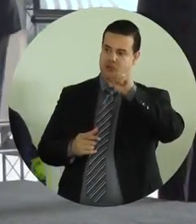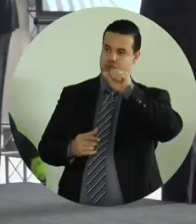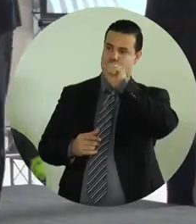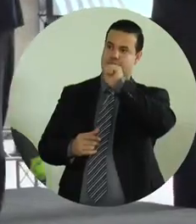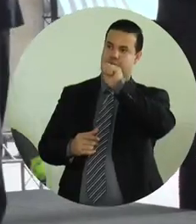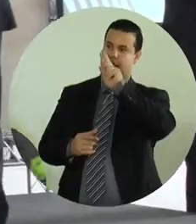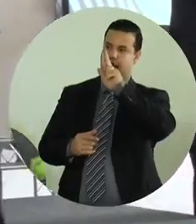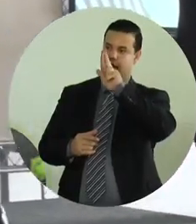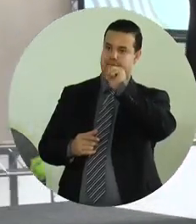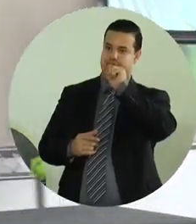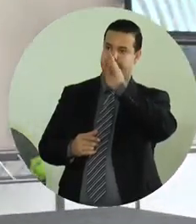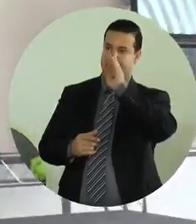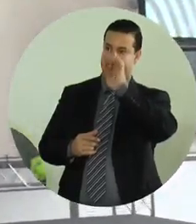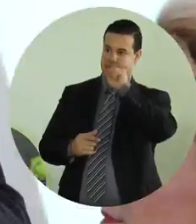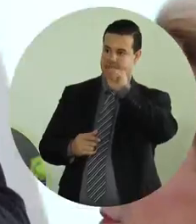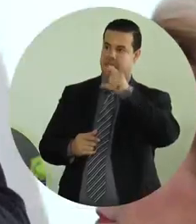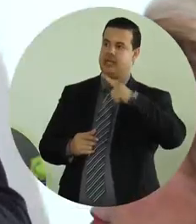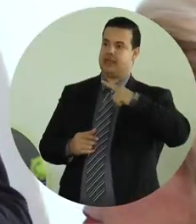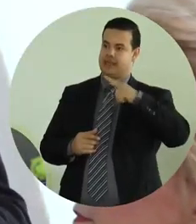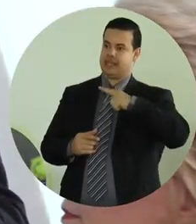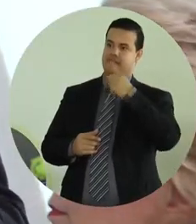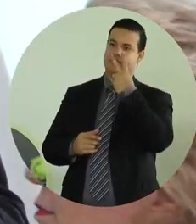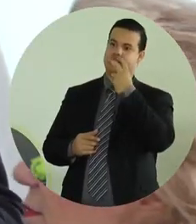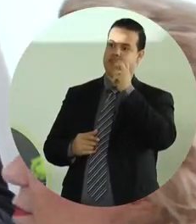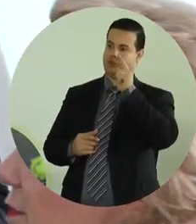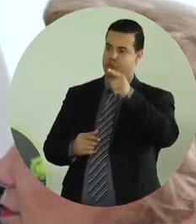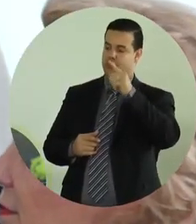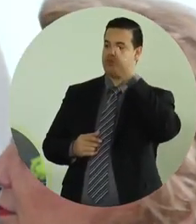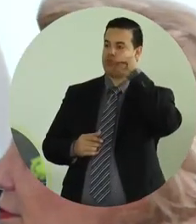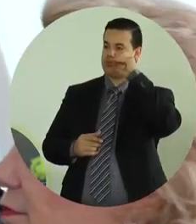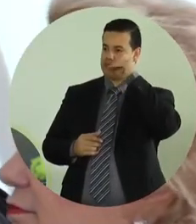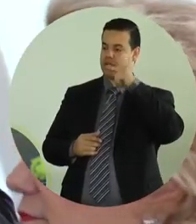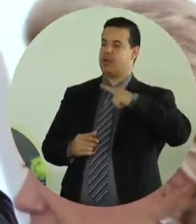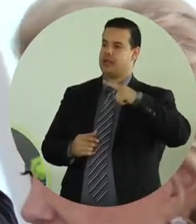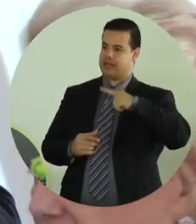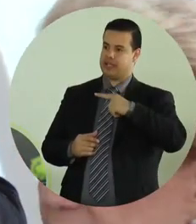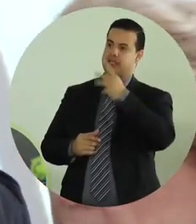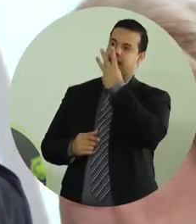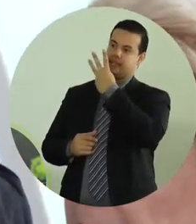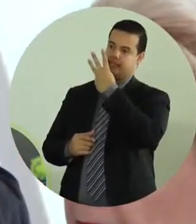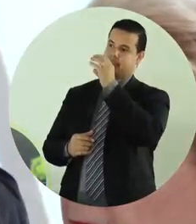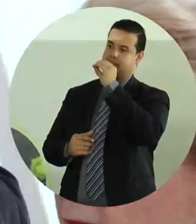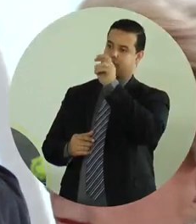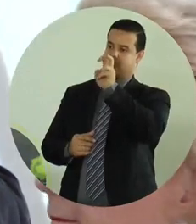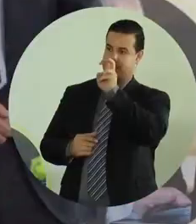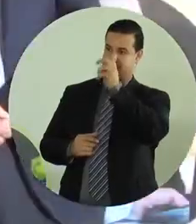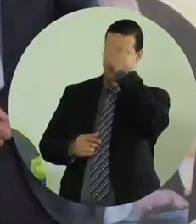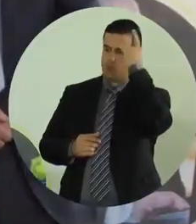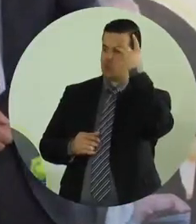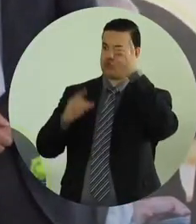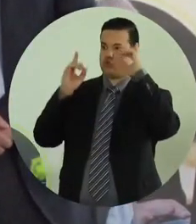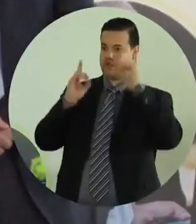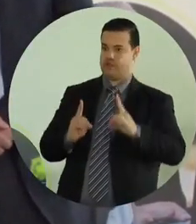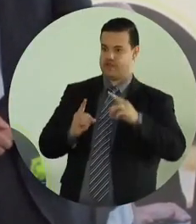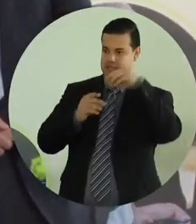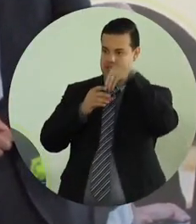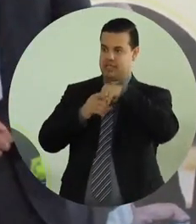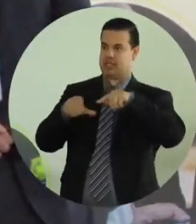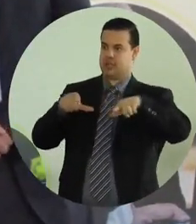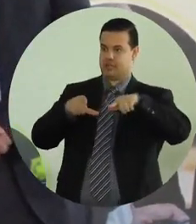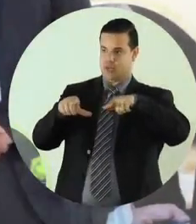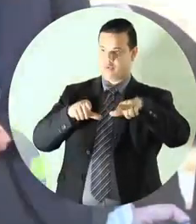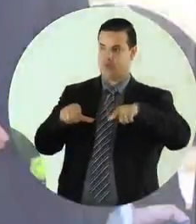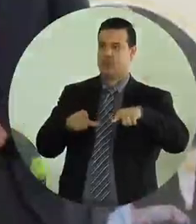cerca de 23.590 funcionários e hoje tem 305 profissionais com deficiência. Há 15 anos, a